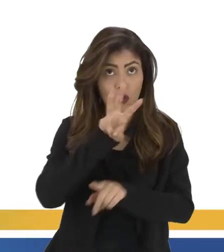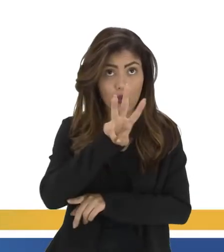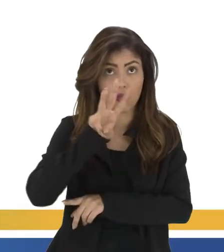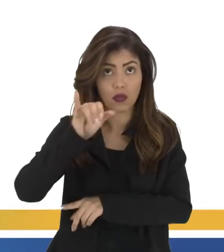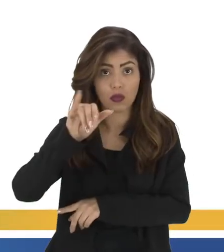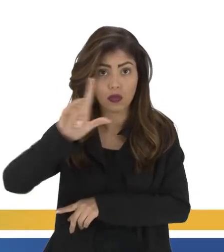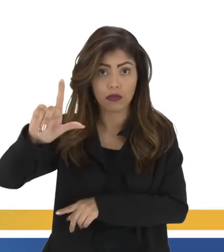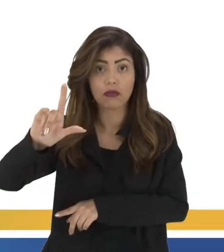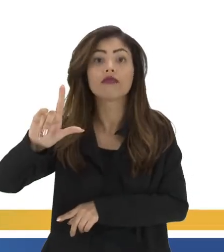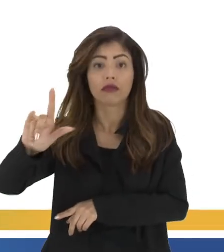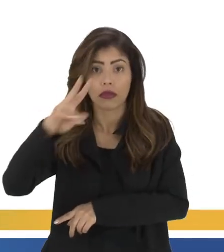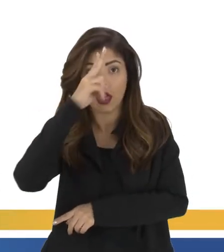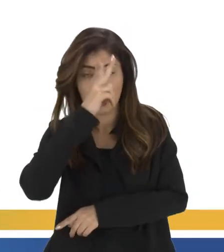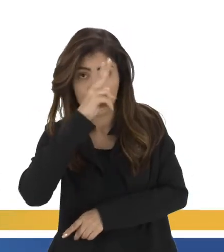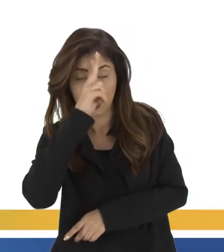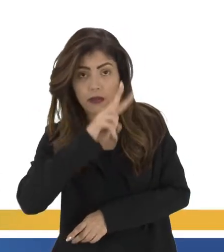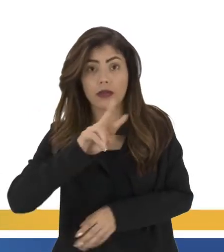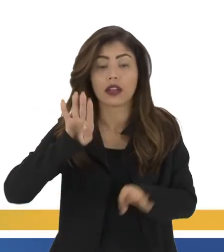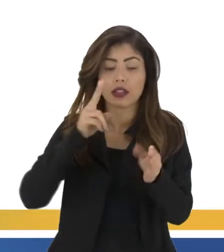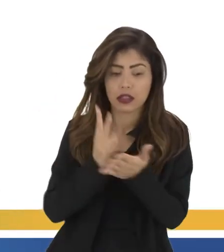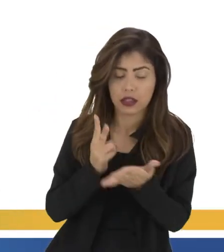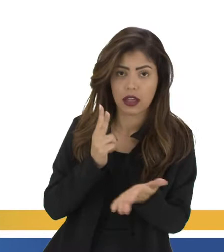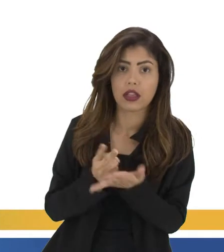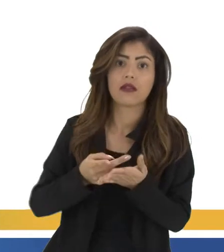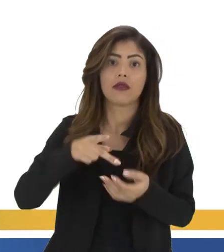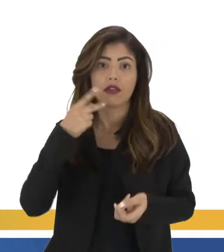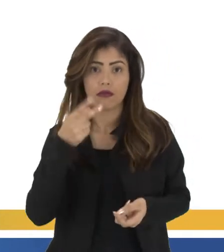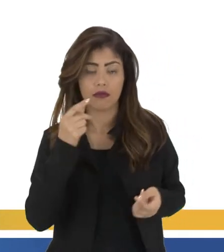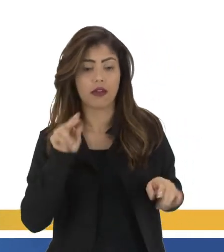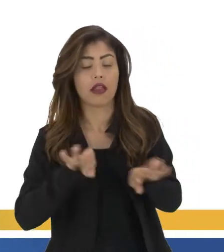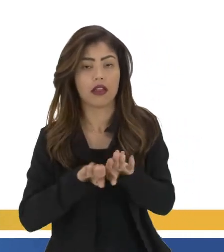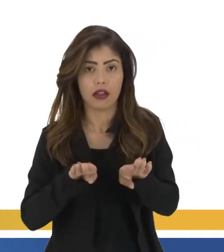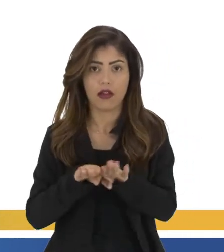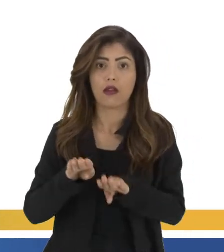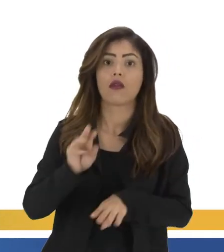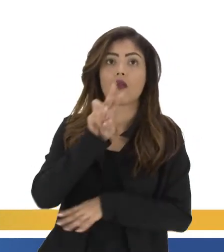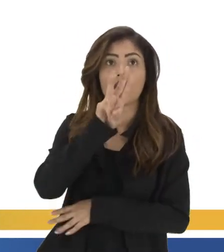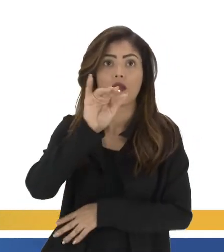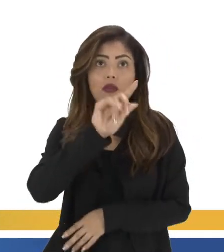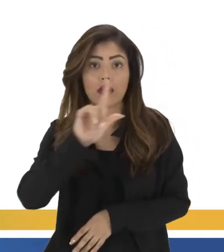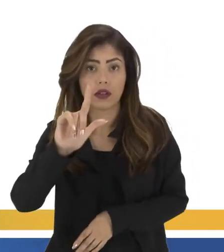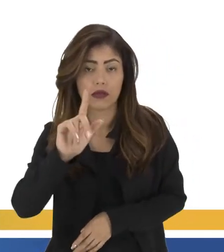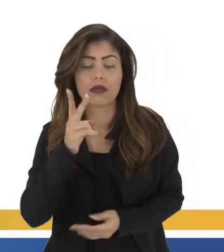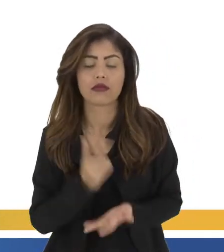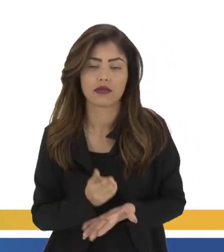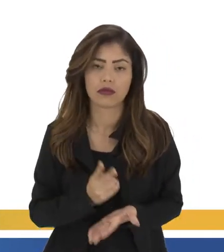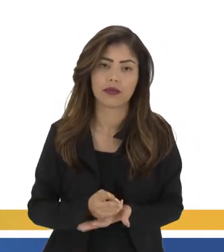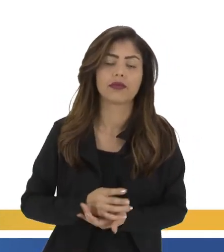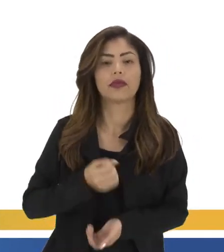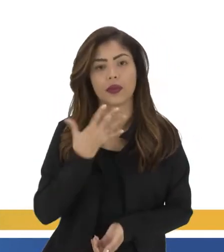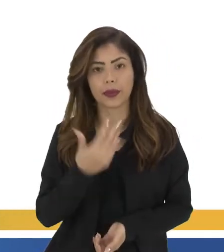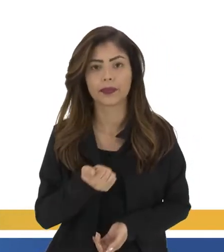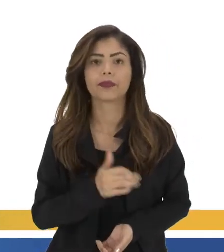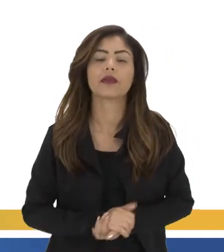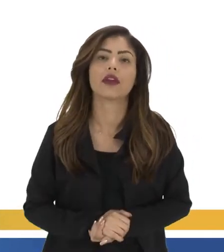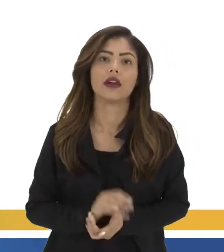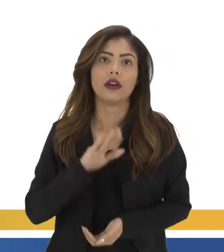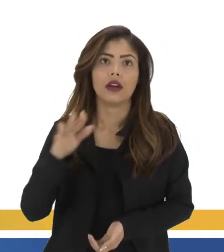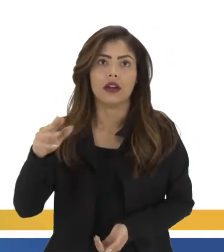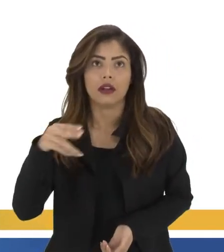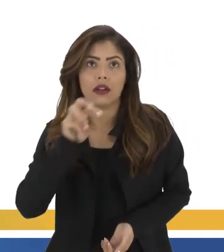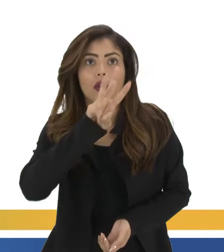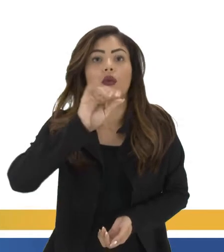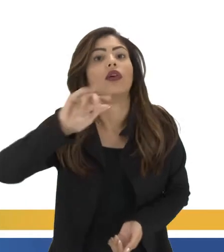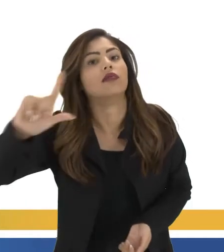tá? Lembra de colocar a sua língua atrás dos dentes superiores, will, dos dentes da frente, tá bom? Não vai falar assim